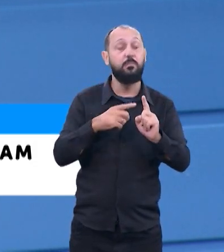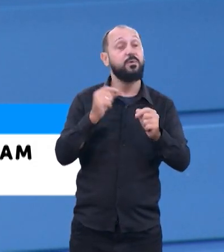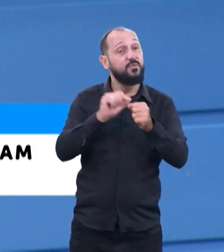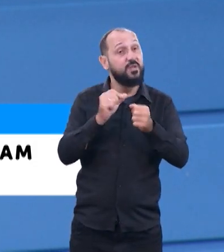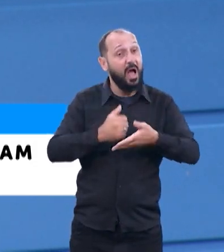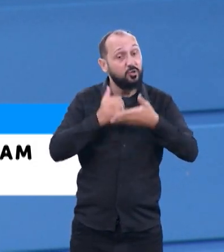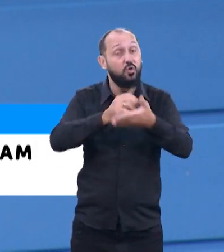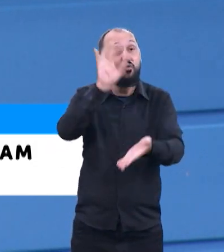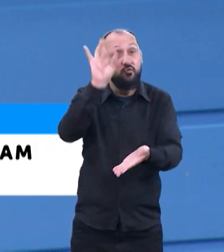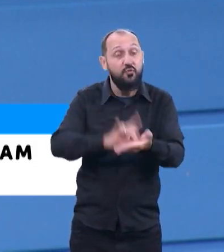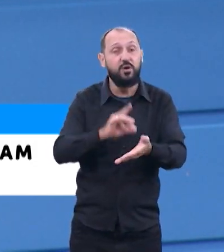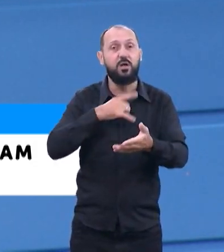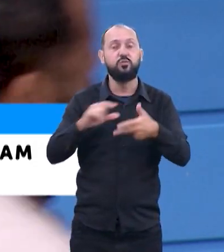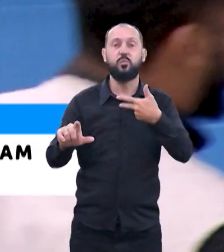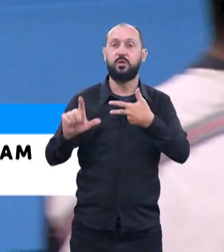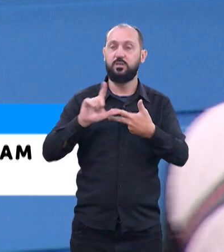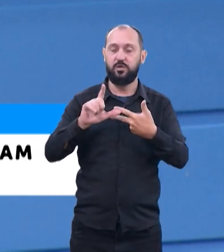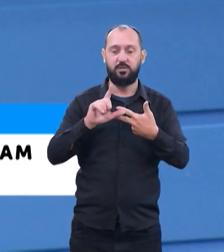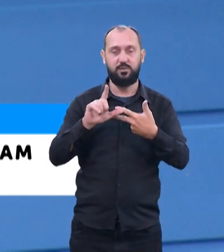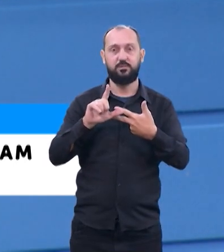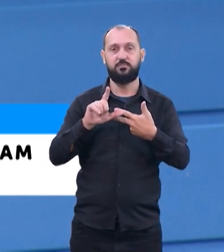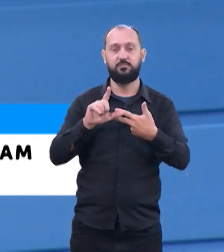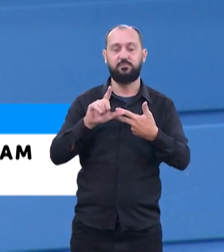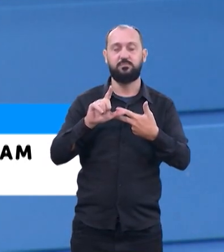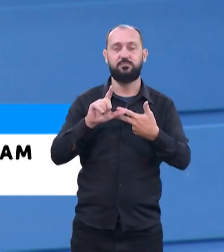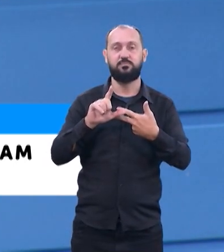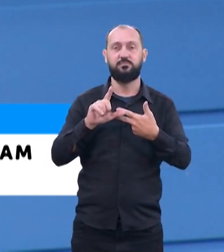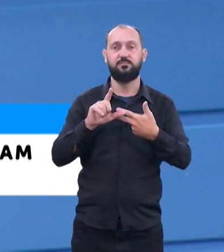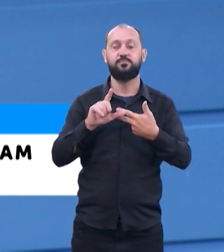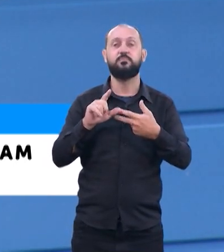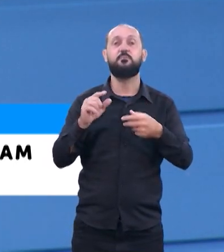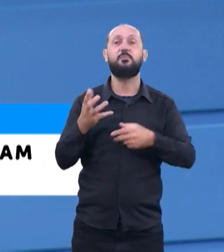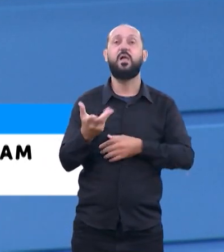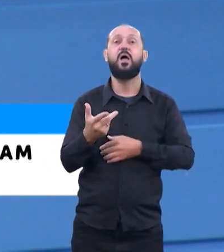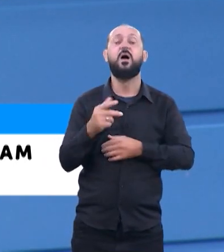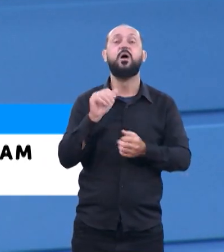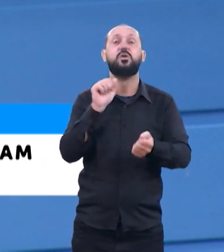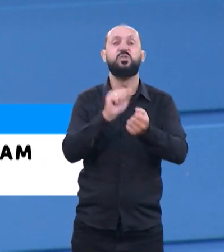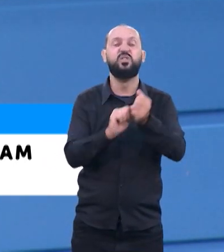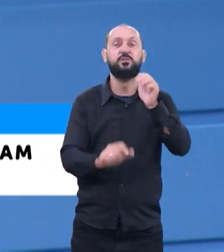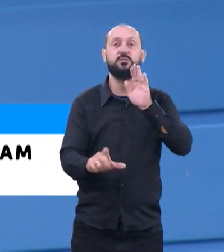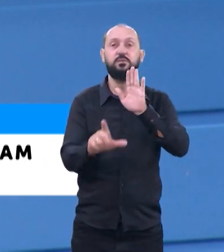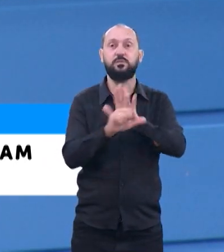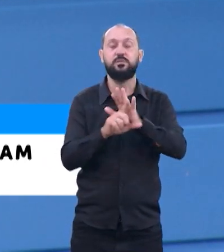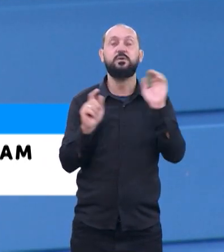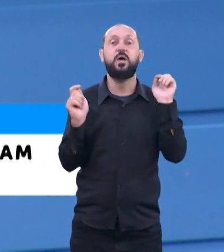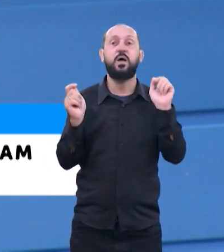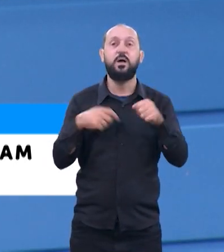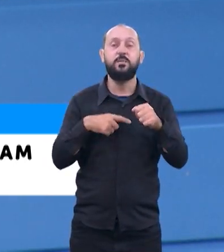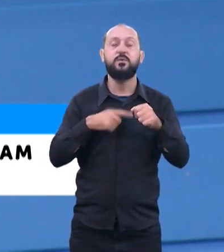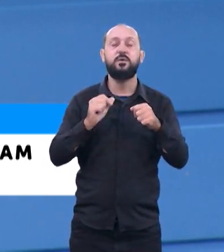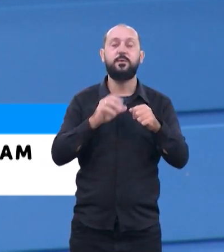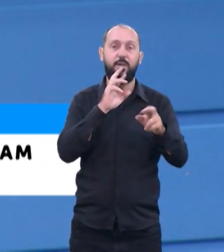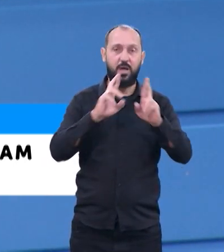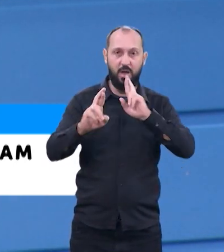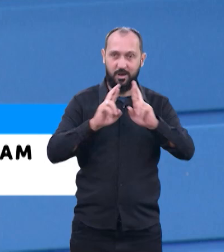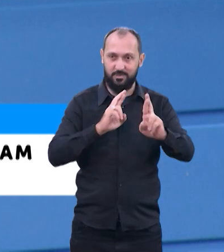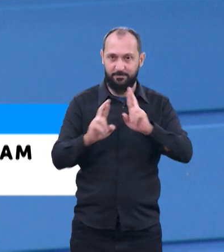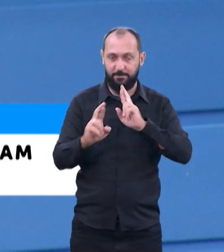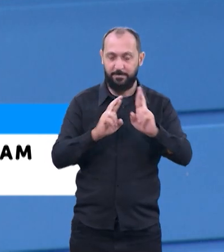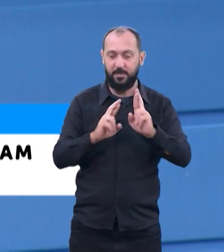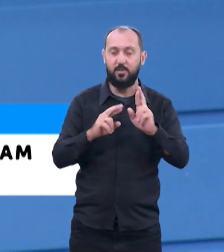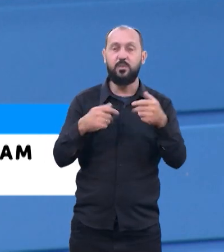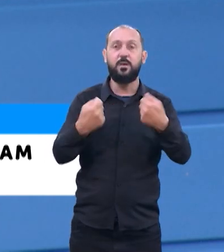a gente contribuir enquanto Poder Legislativo Estadual na agilização de leis que seja capaz de